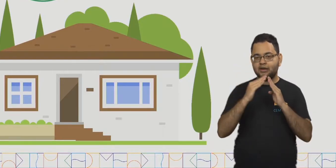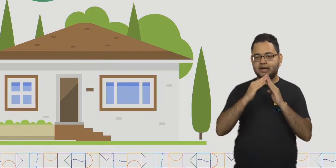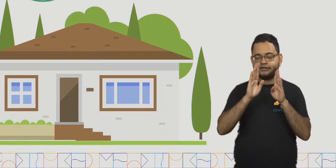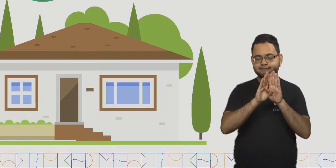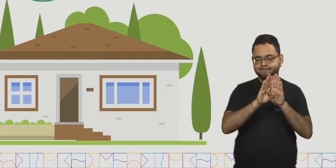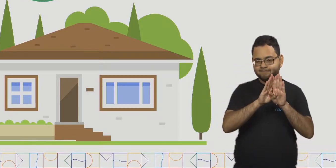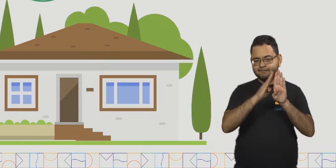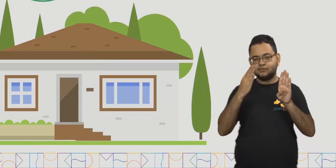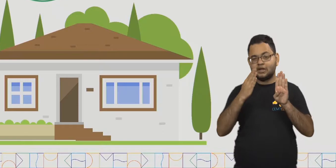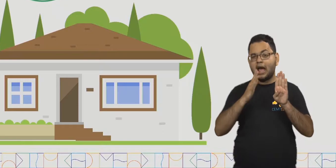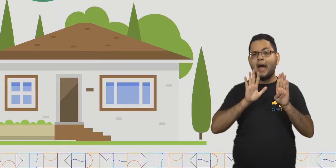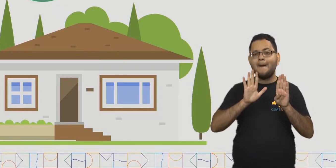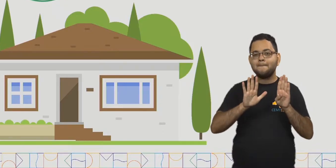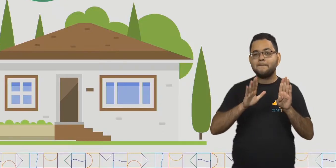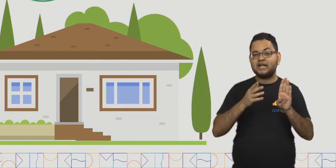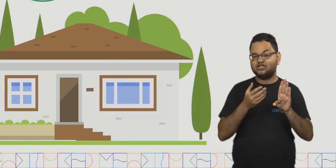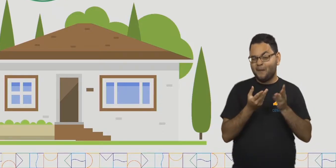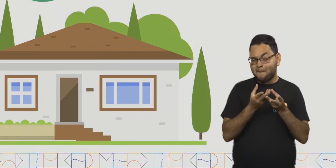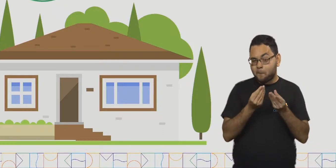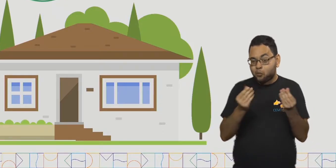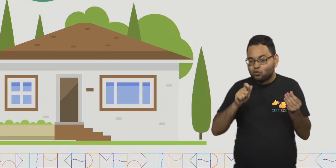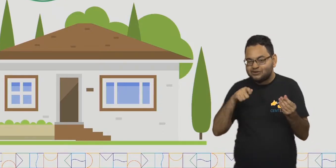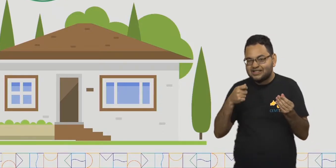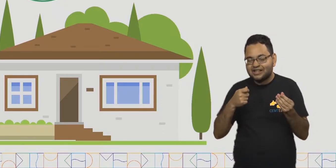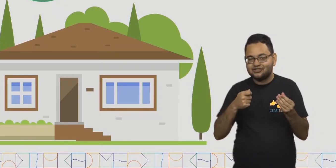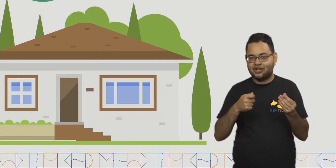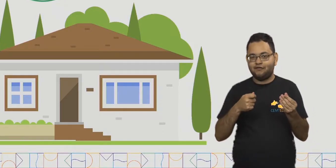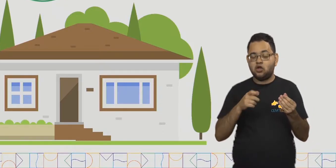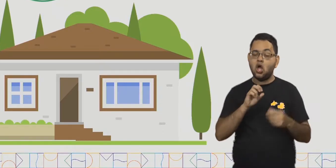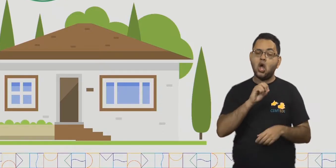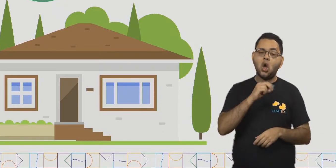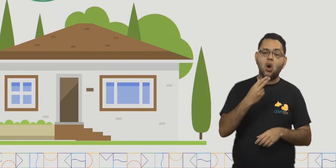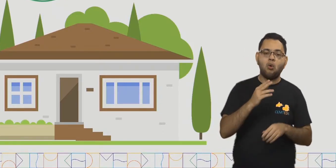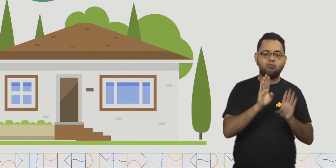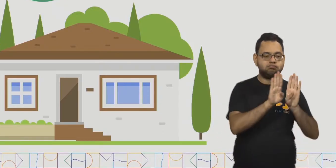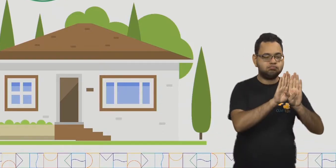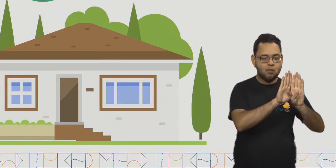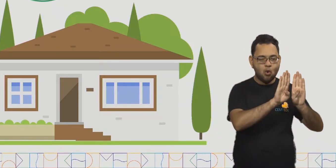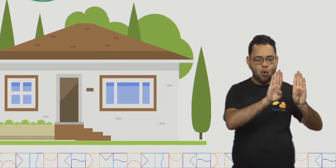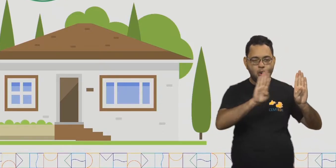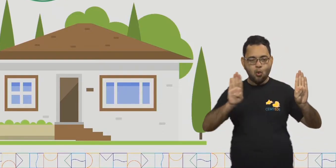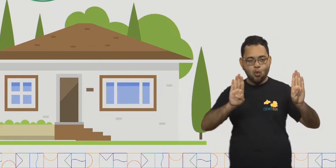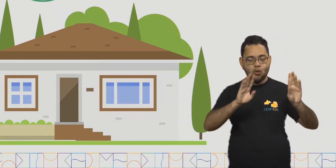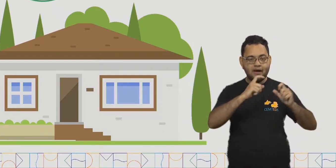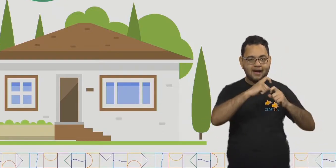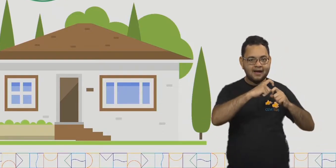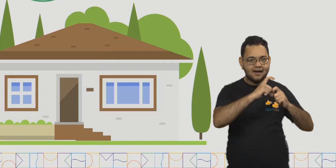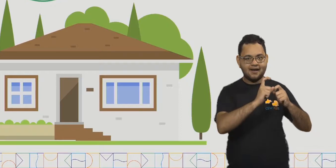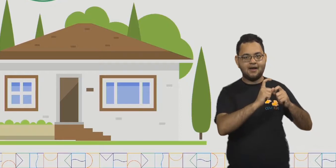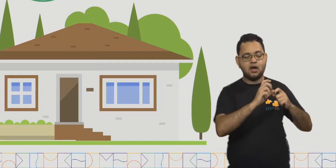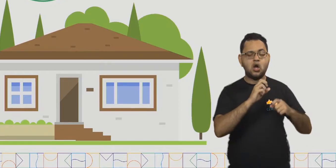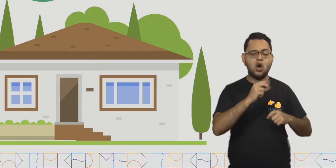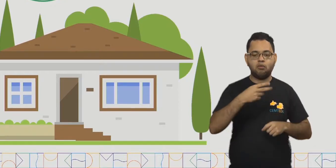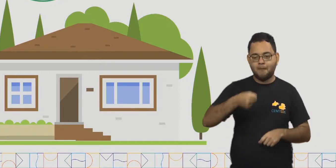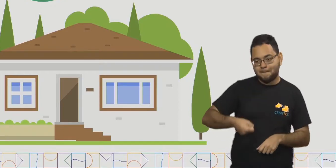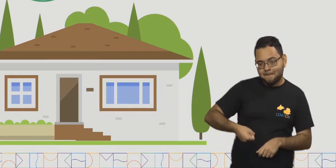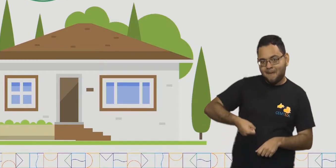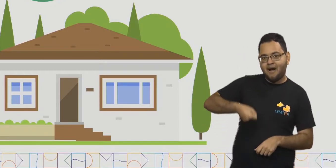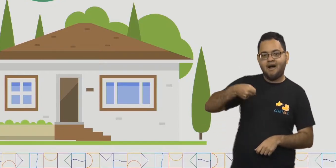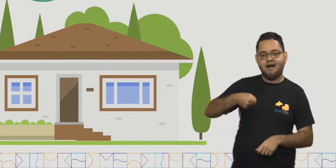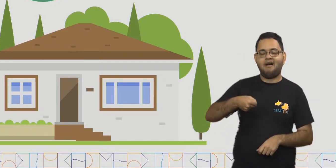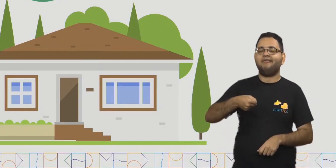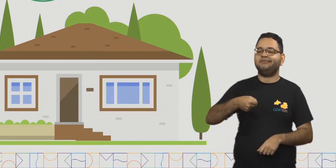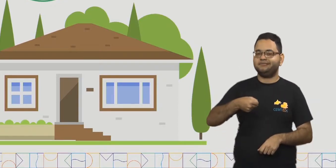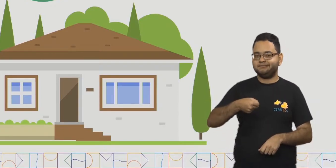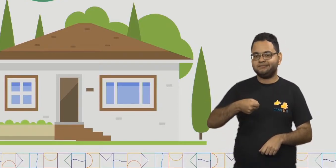a porta de casa tendo em mãos várias chaves onde um cadeado do portão ou